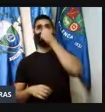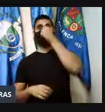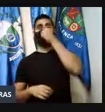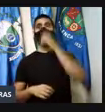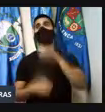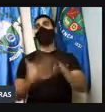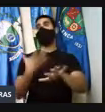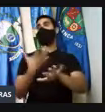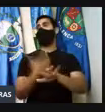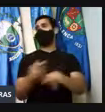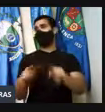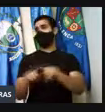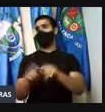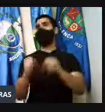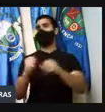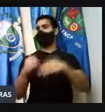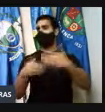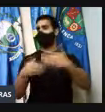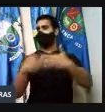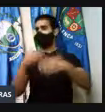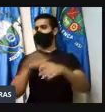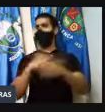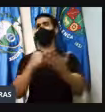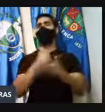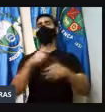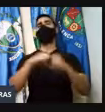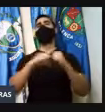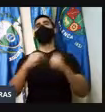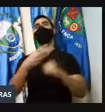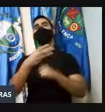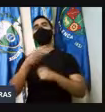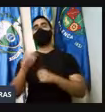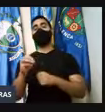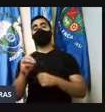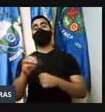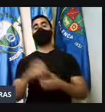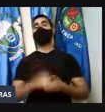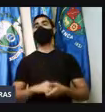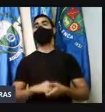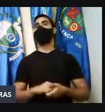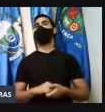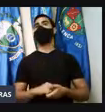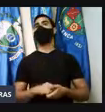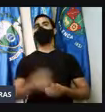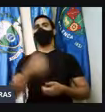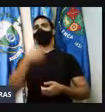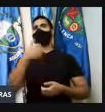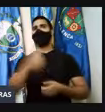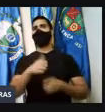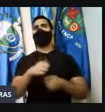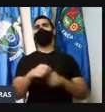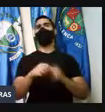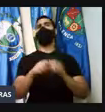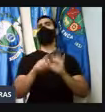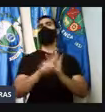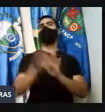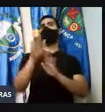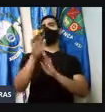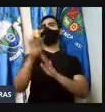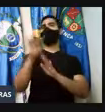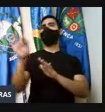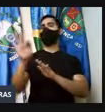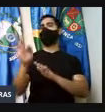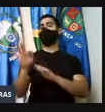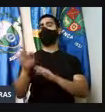manifesto também pela constitucionalidade com base no artigo 30, inciso 1º da Constituição Federal, Lei